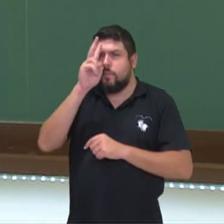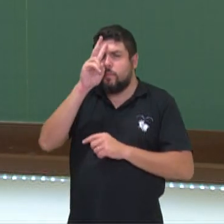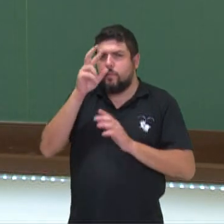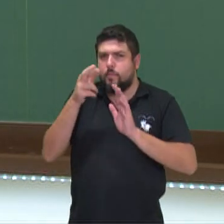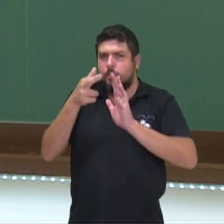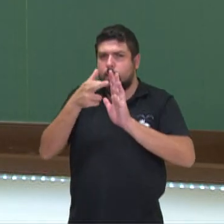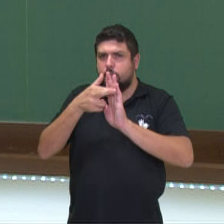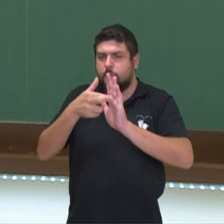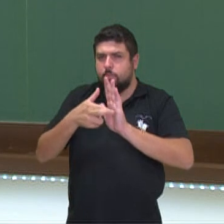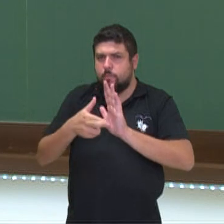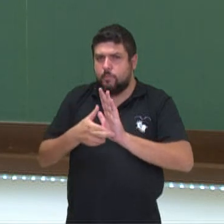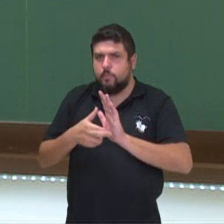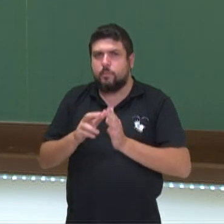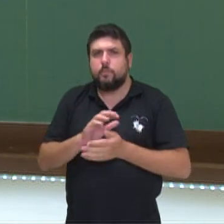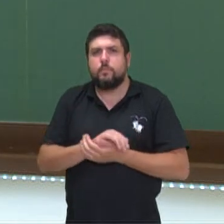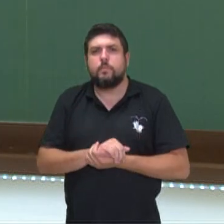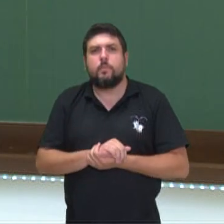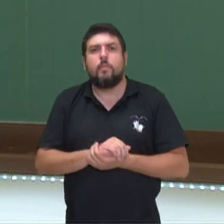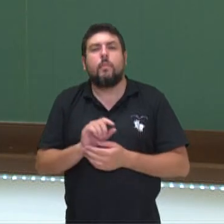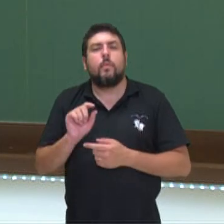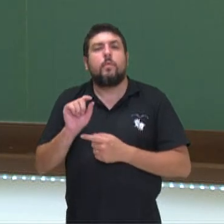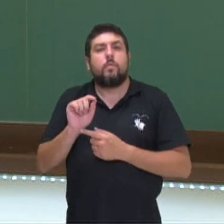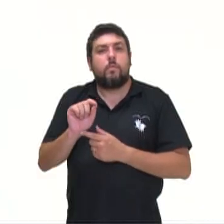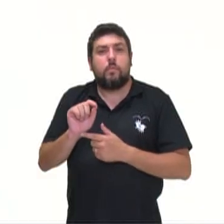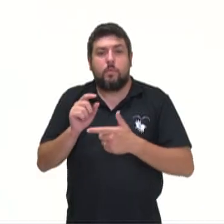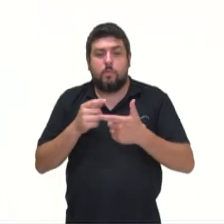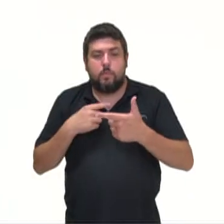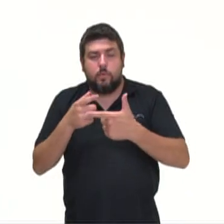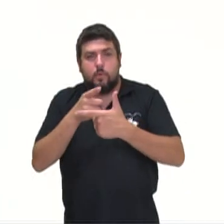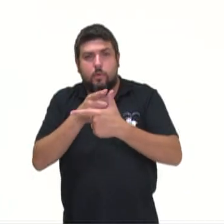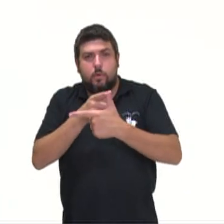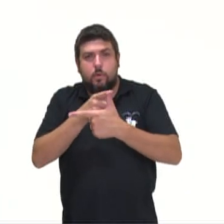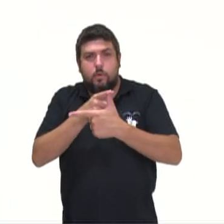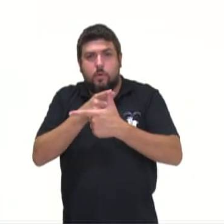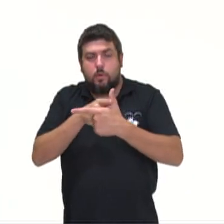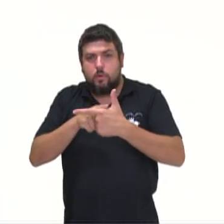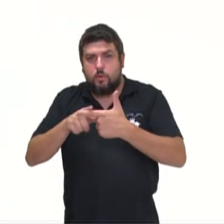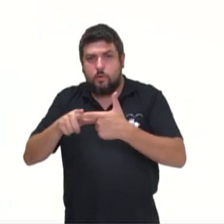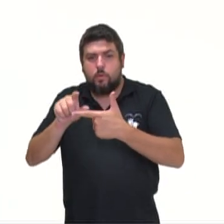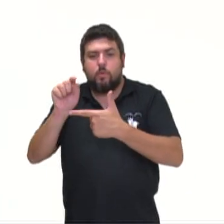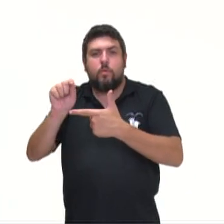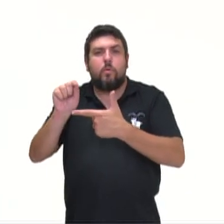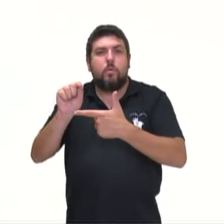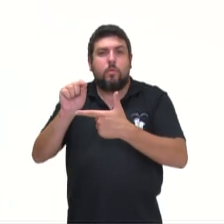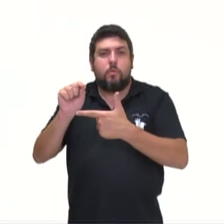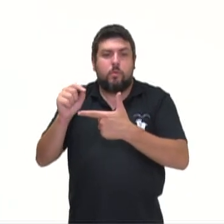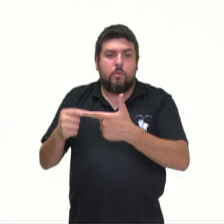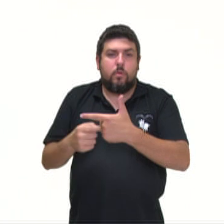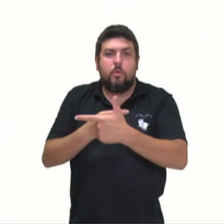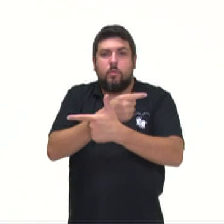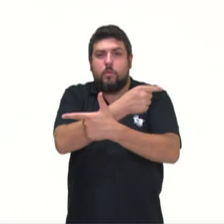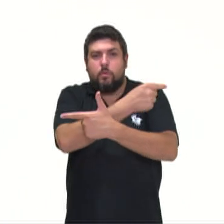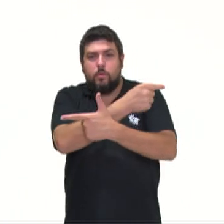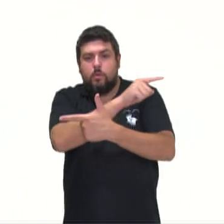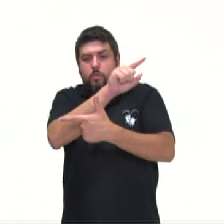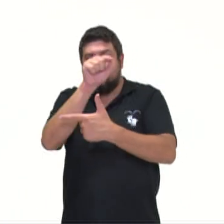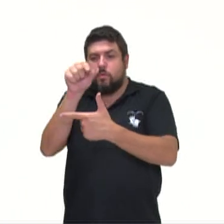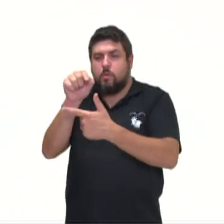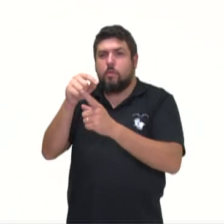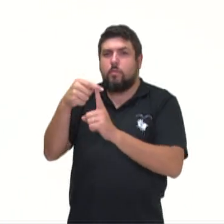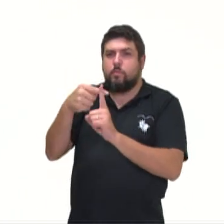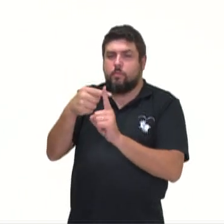do sinal, já que eu estou dividindo um termo negativo por um termo positivo. Então,